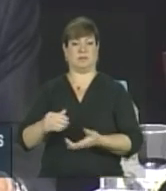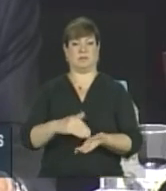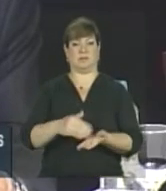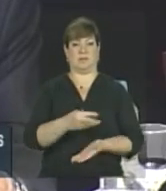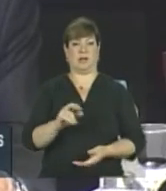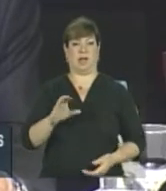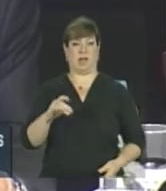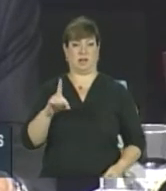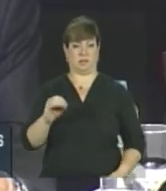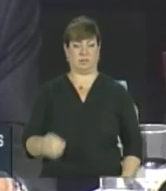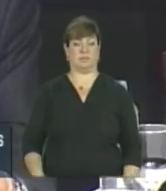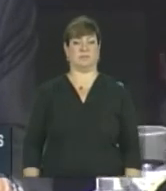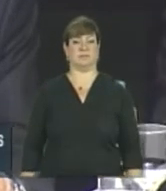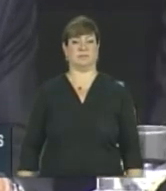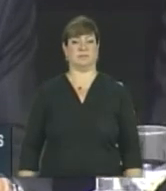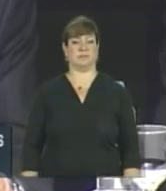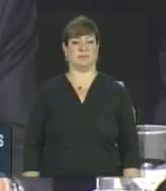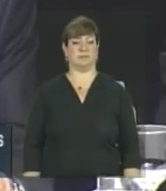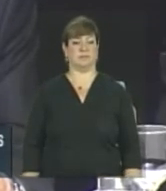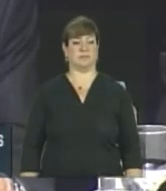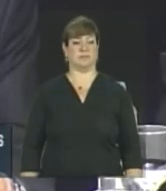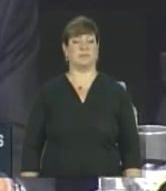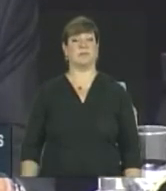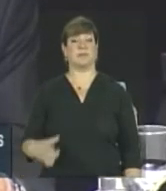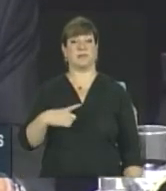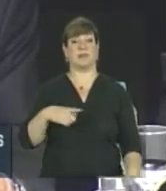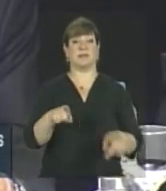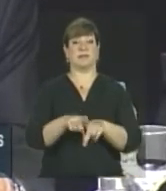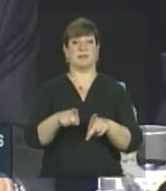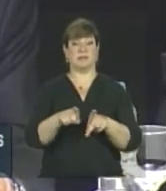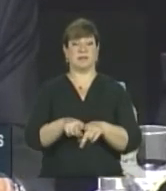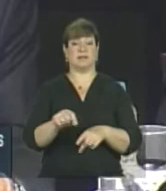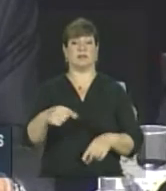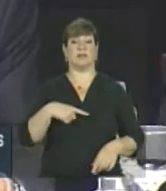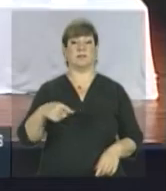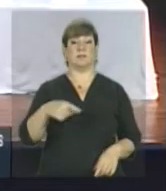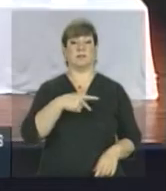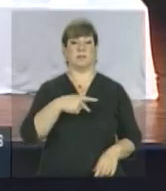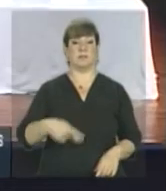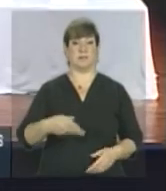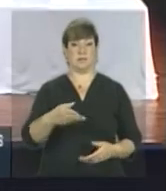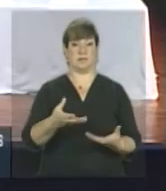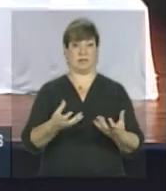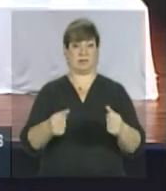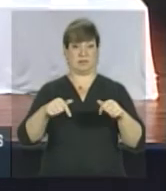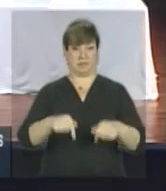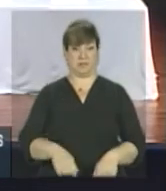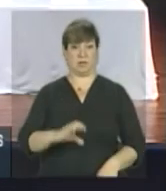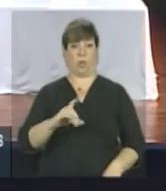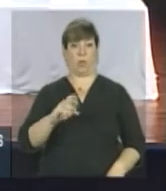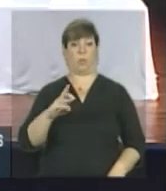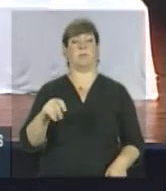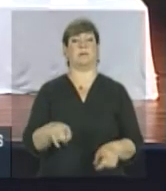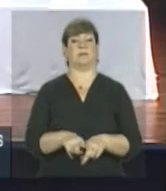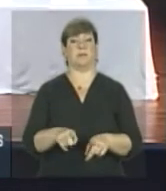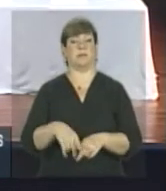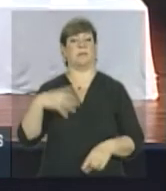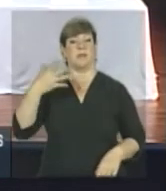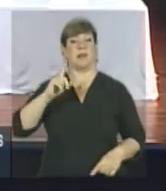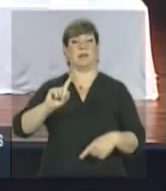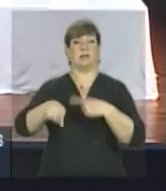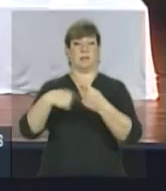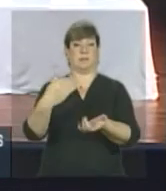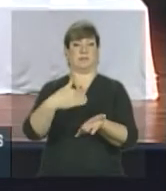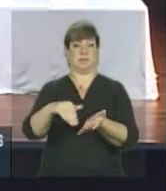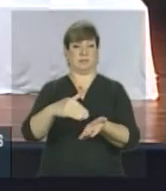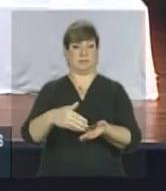Leiser. Só o presidente do Clube Pinheiros também, né, vai dar uma palavrinha, nosso anfitrião, Presidente. Luiz Eduardo Dutra Rodrigues, e depois o secretário